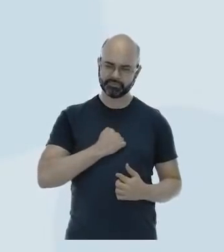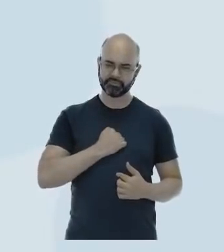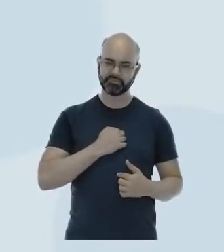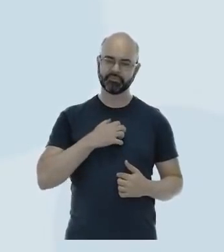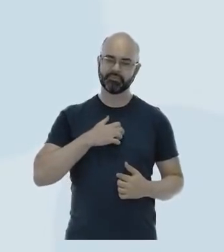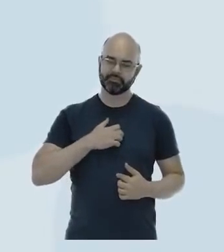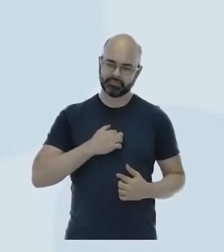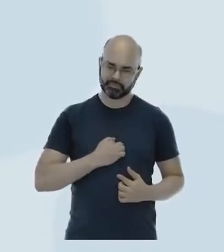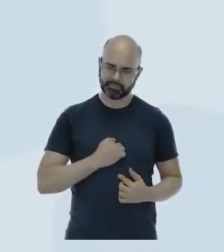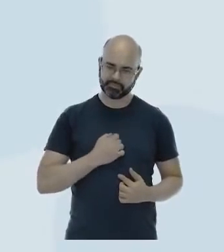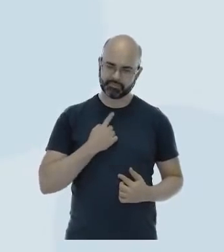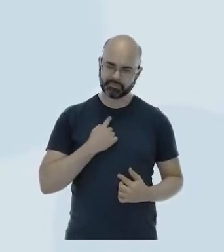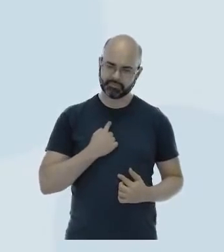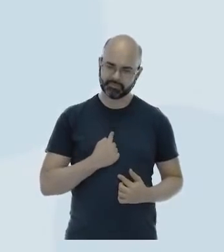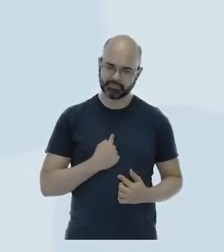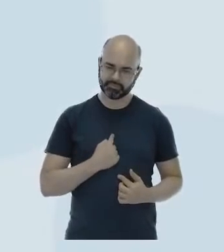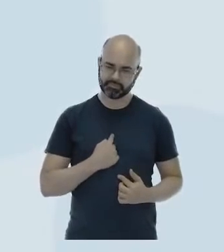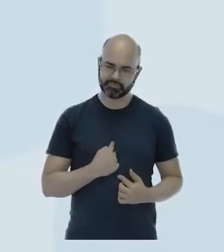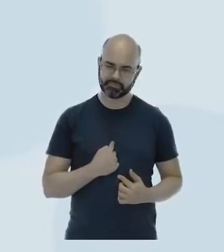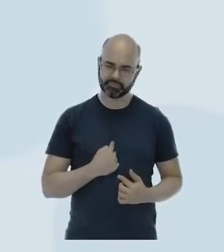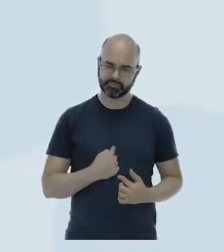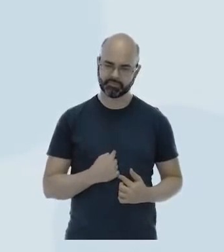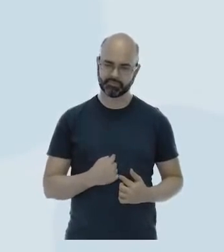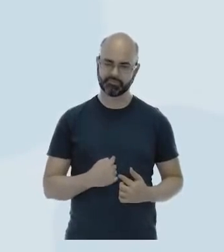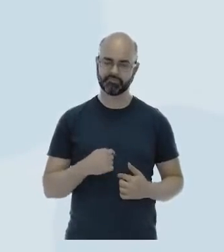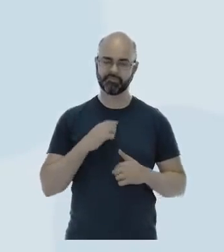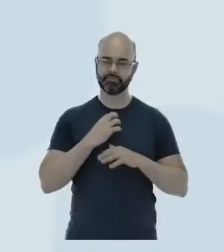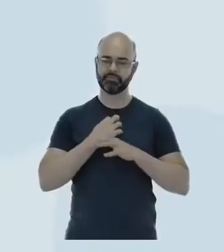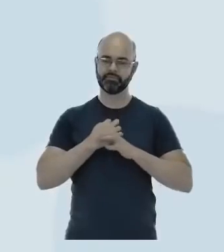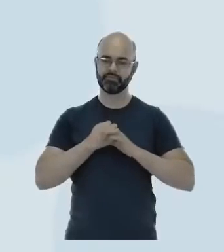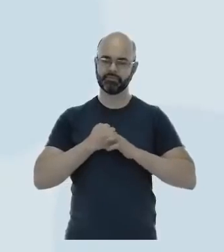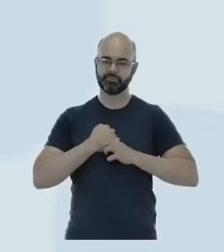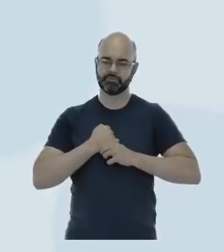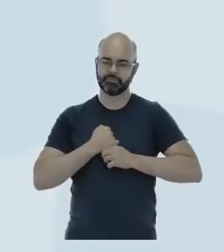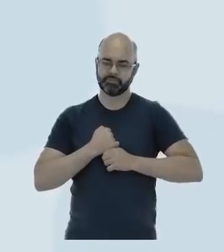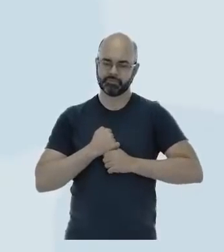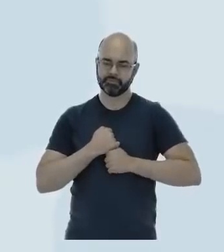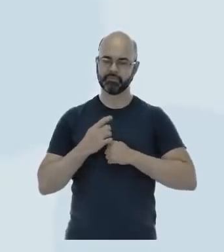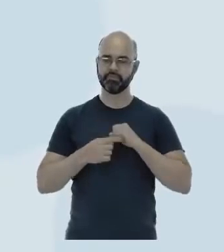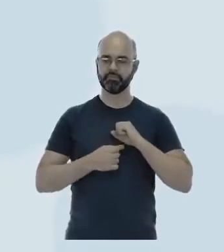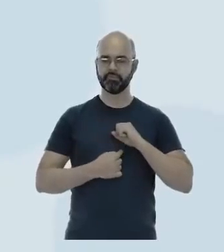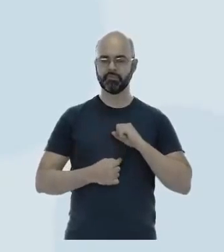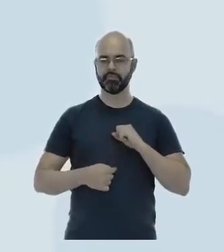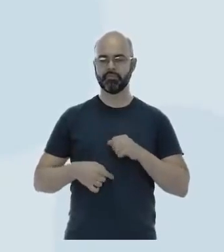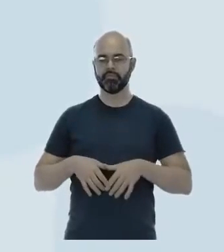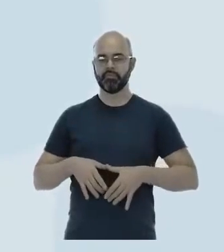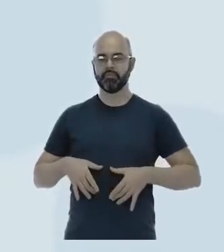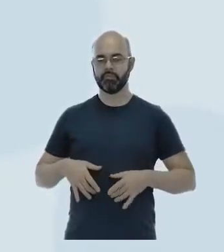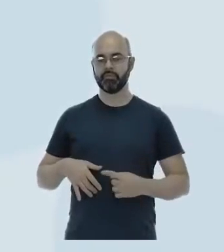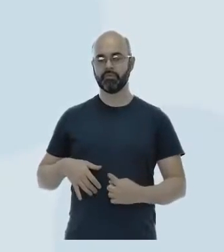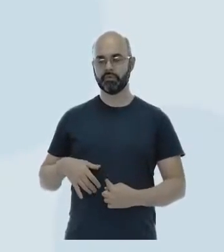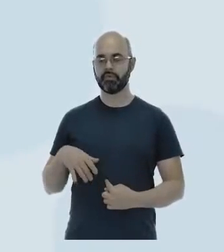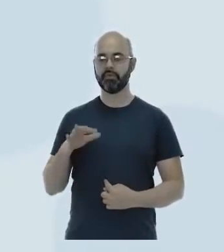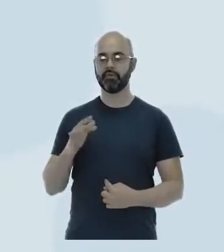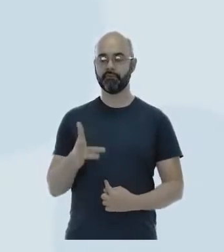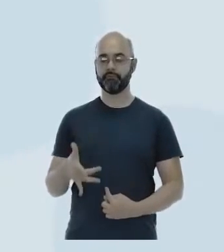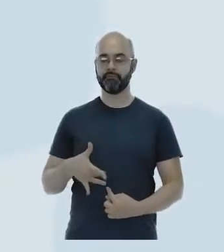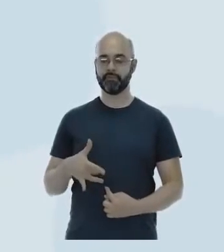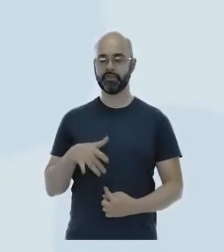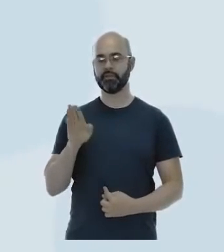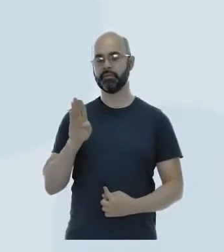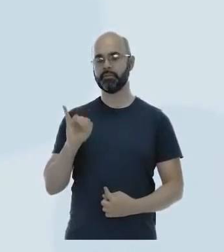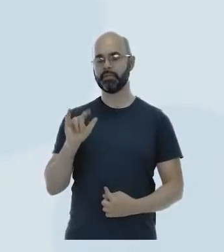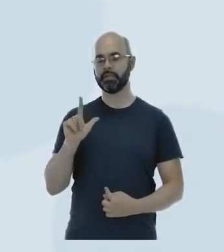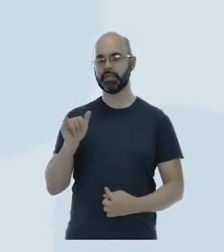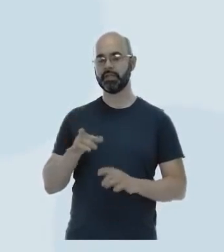parar no estômago. Aqui a gente tem o fígado que vai liberar a bile,